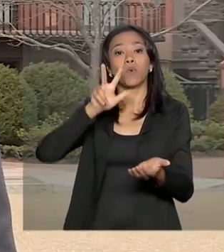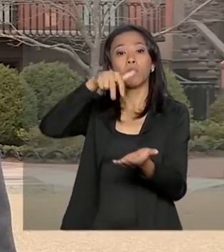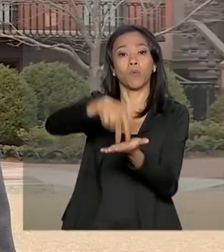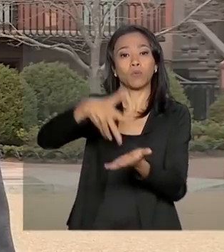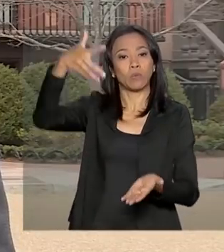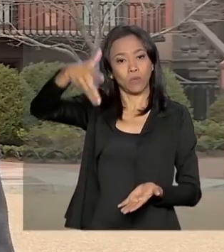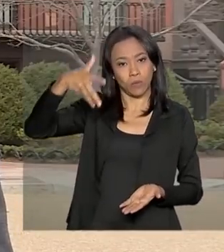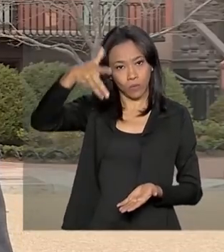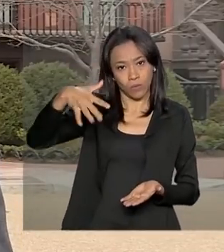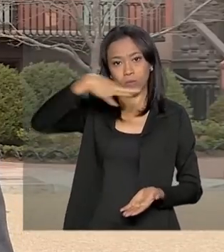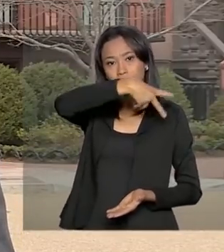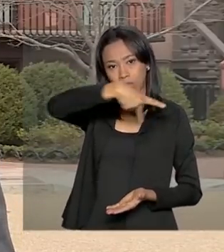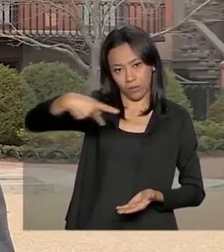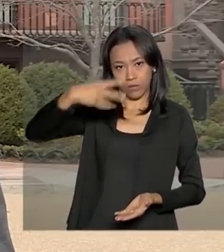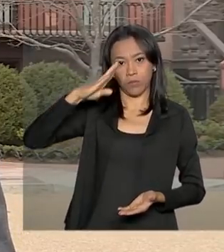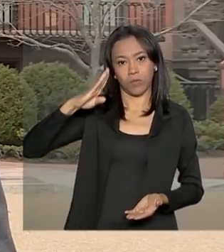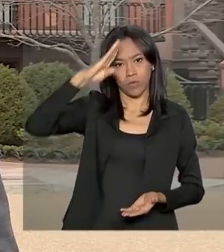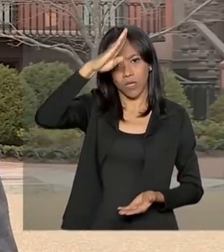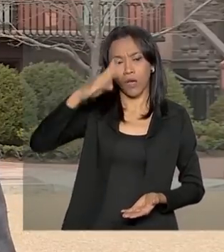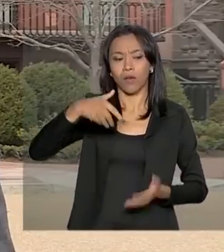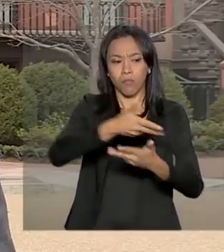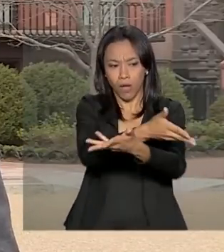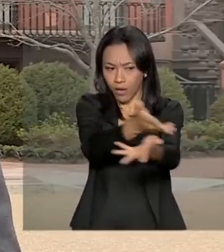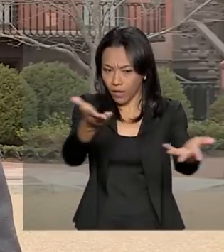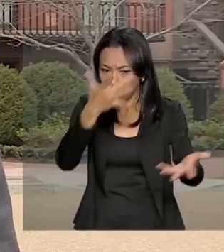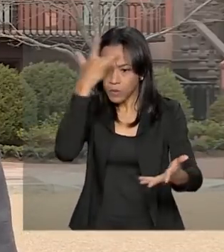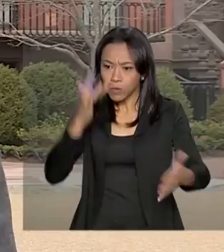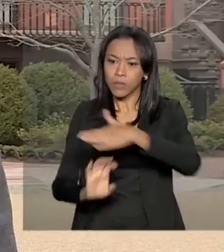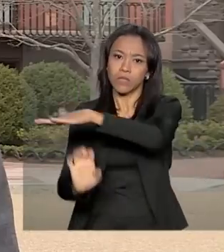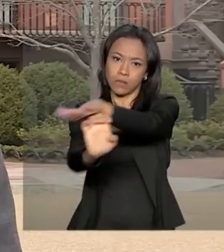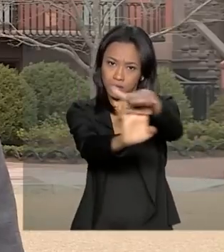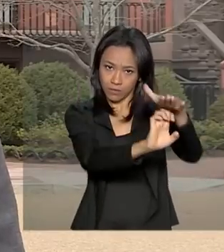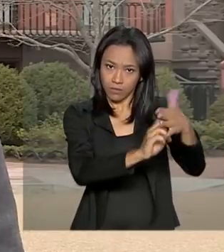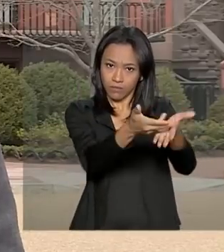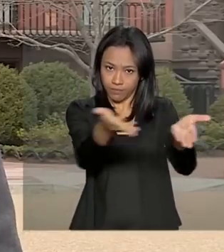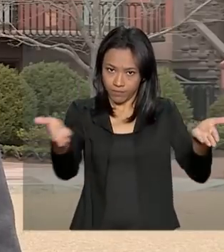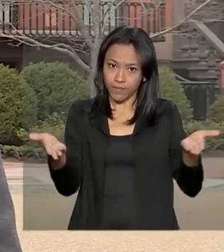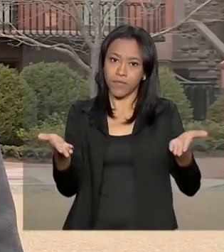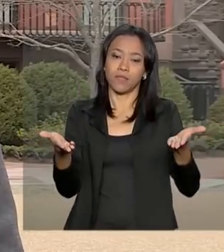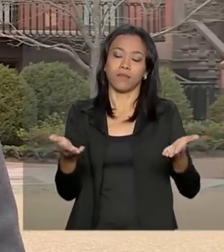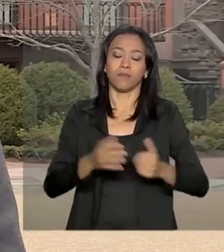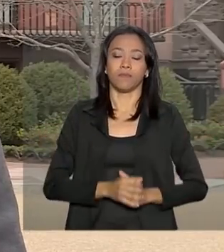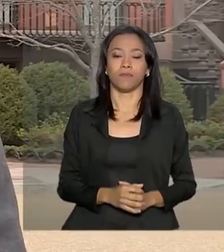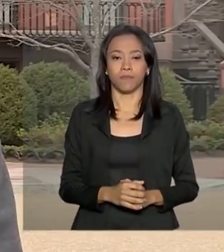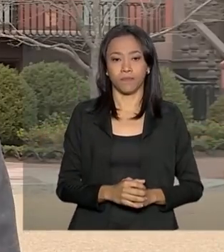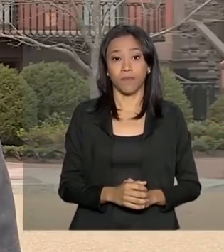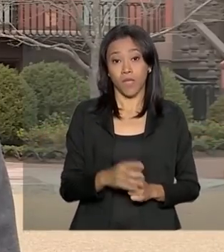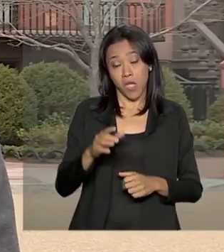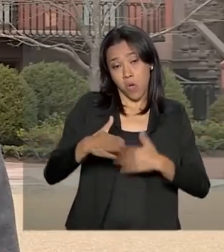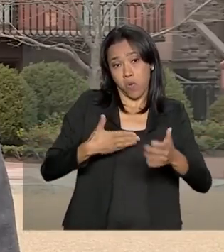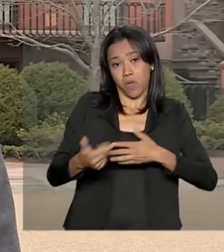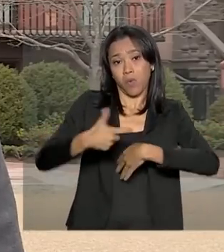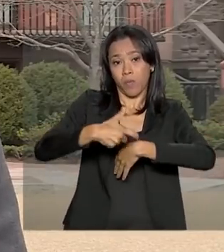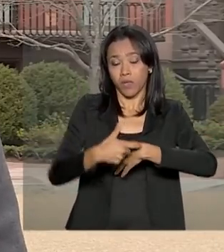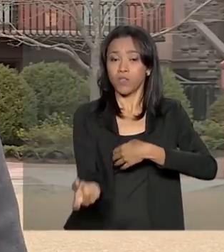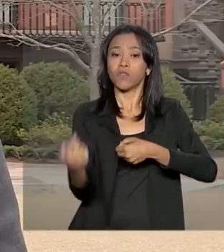da República para investidores dos Estados Unidos no mesmo local, na US Chamber. Podemos